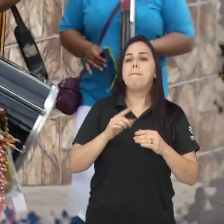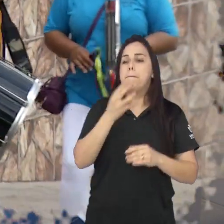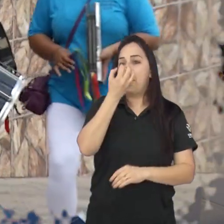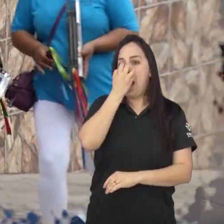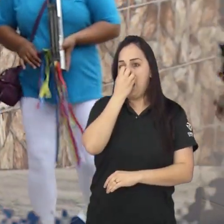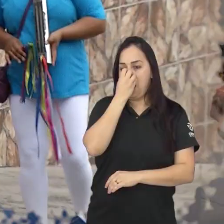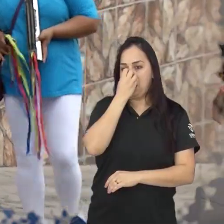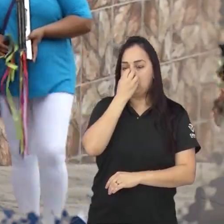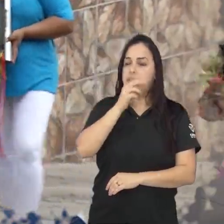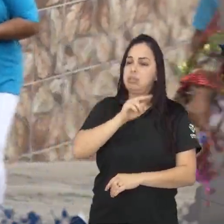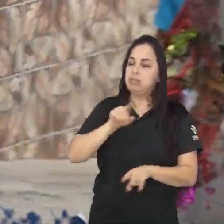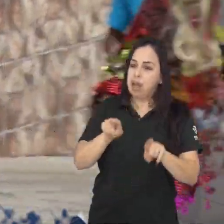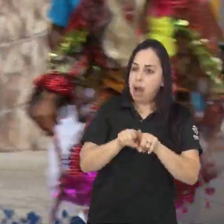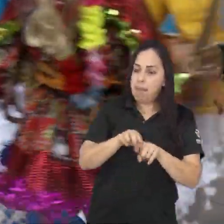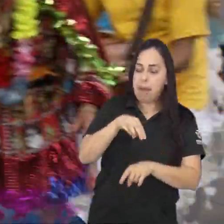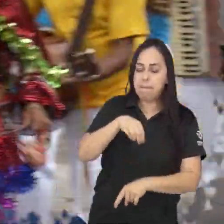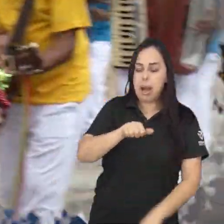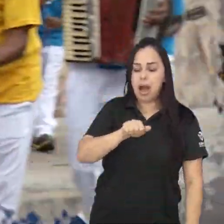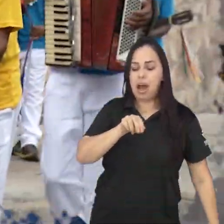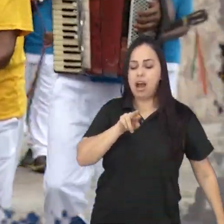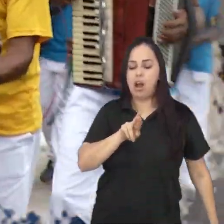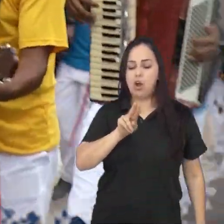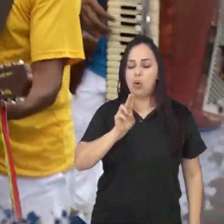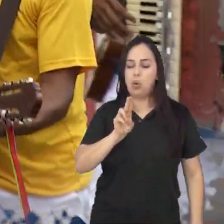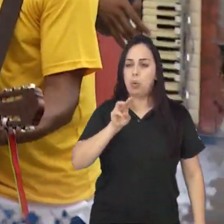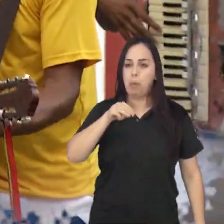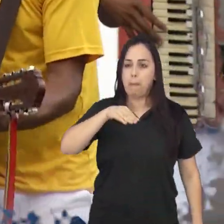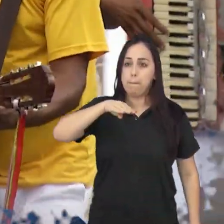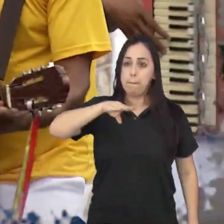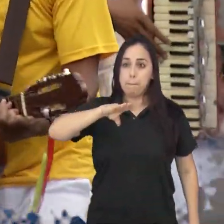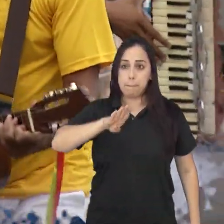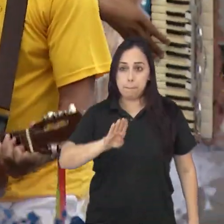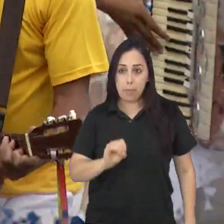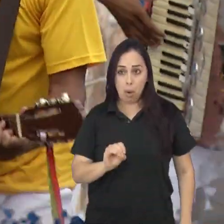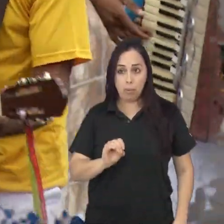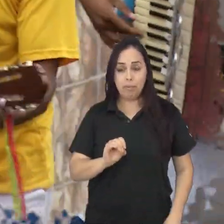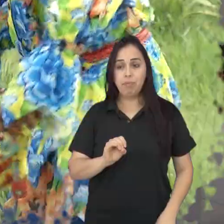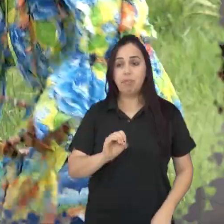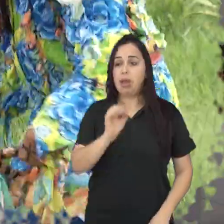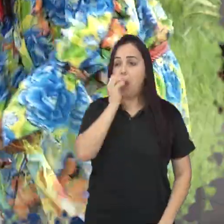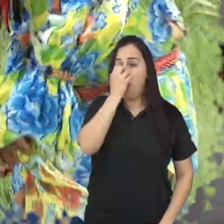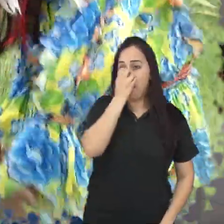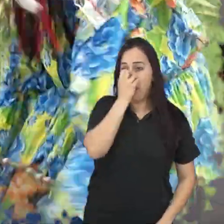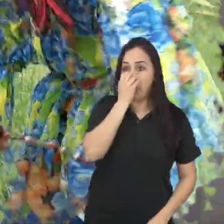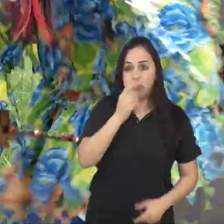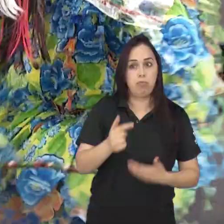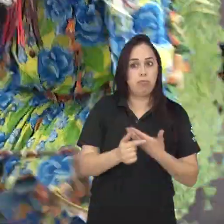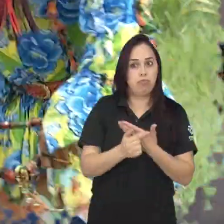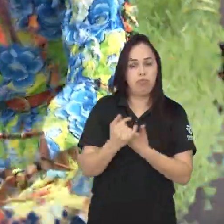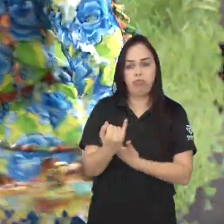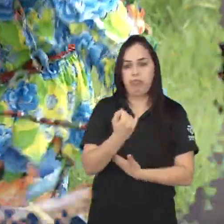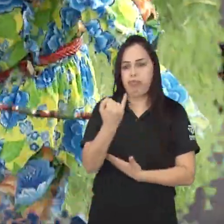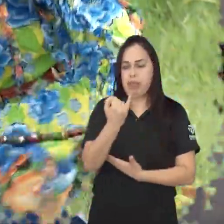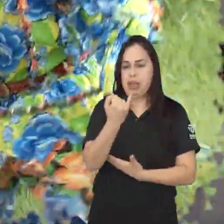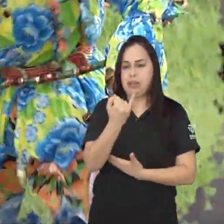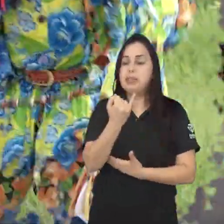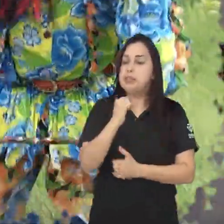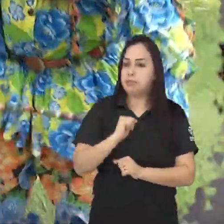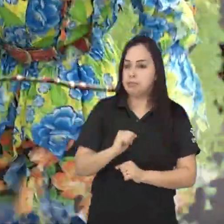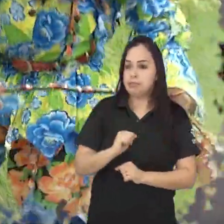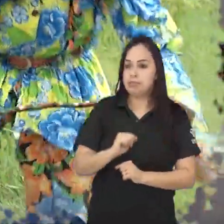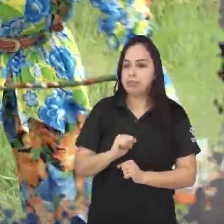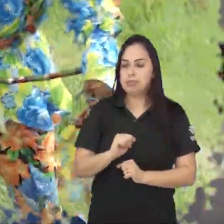também chamado de marungo ou marumbo, depende da região, né? O palhaço, ele tem uma função muito importante. Ele abre,